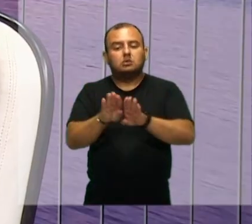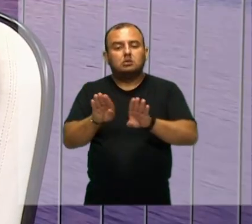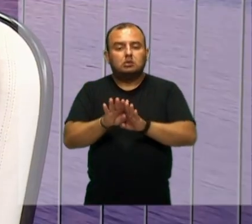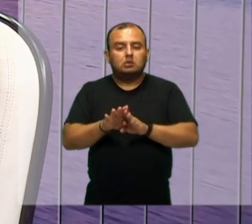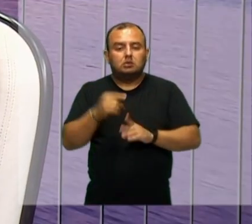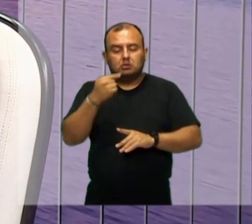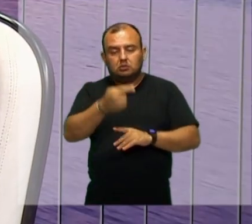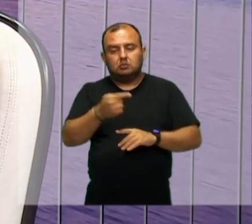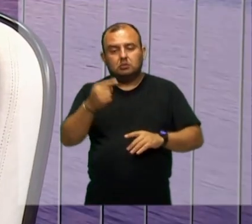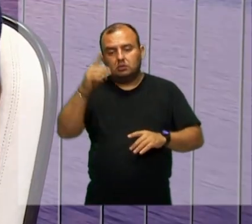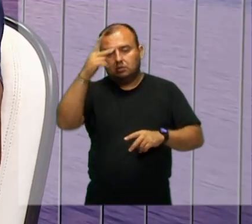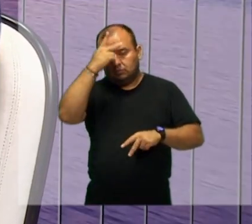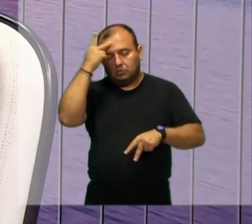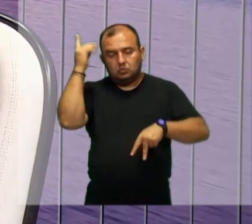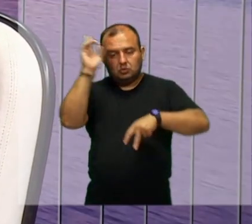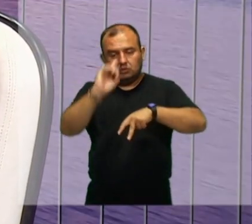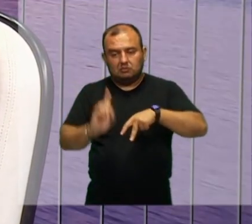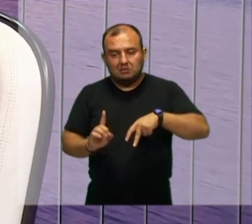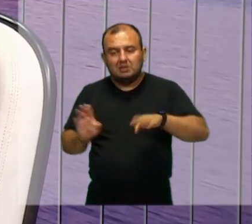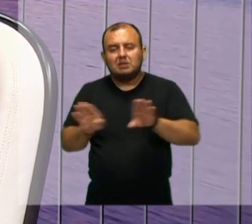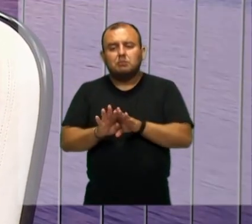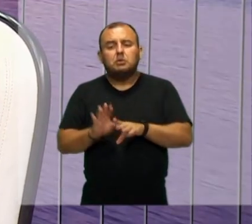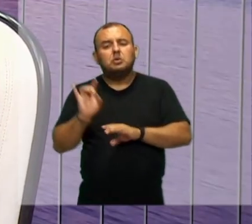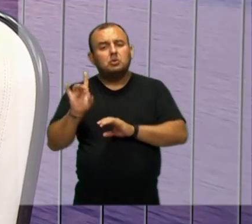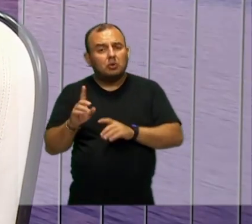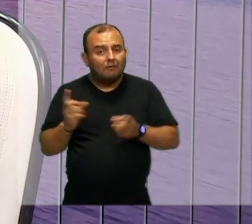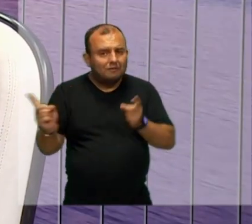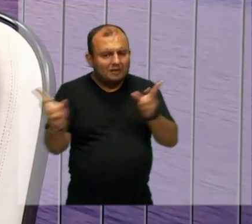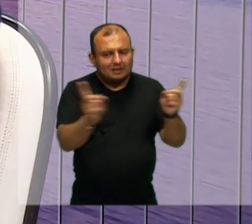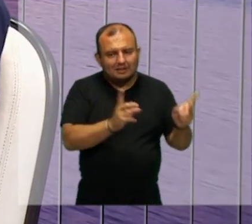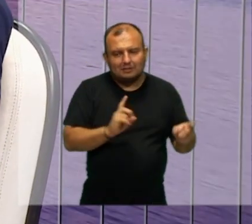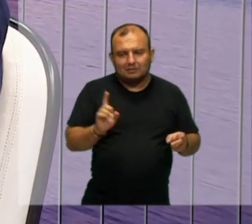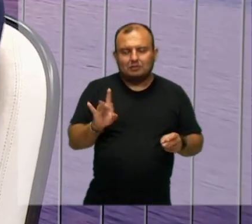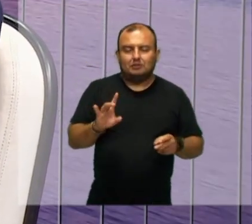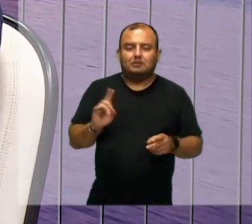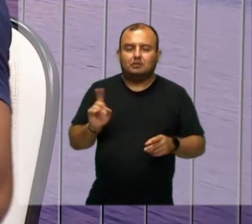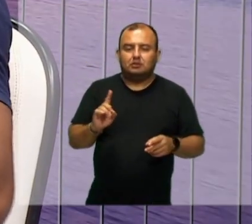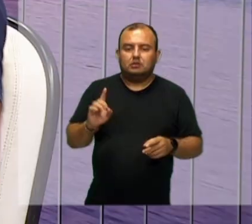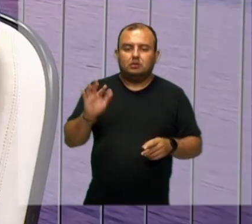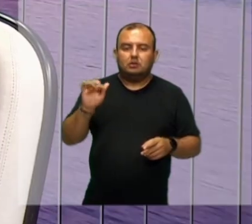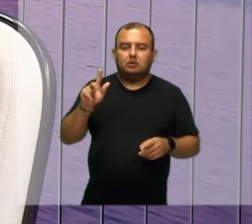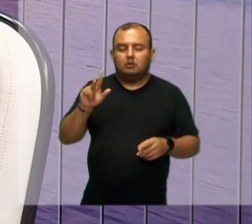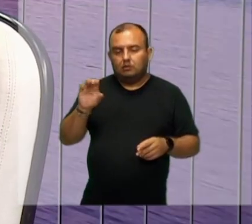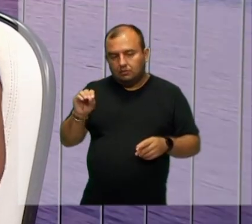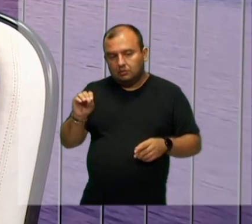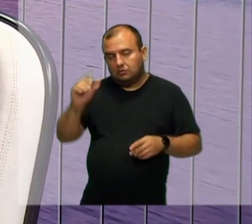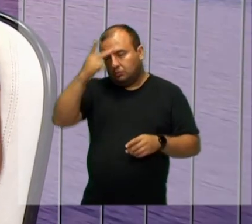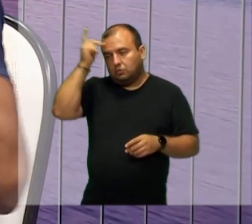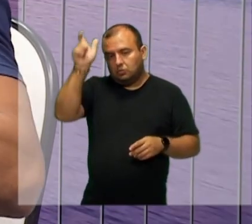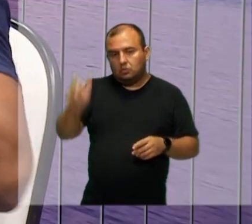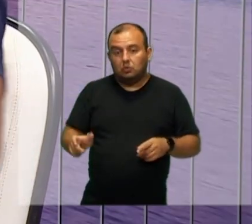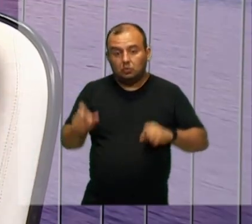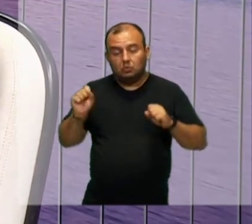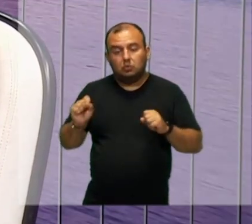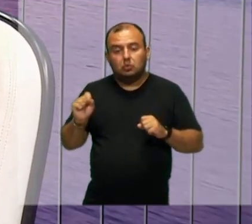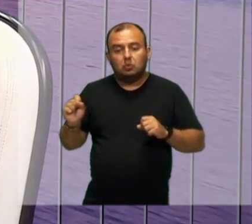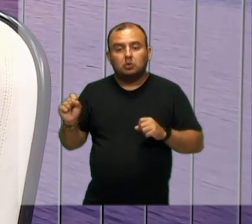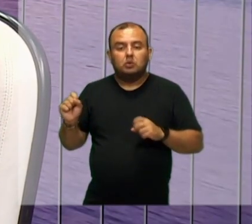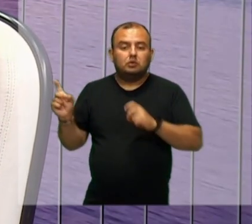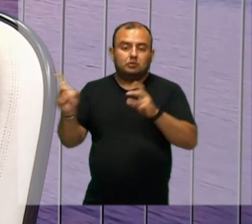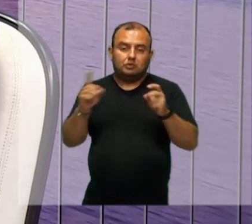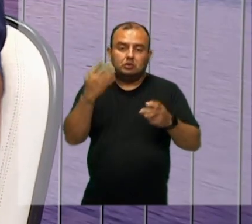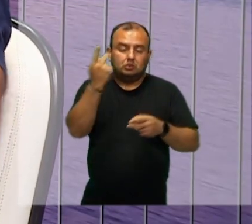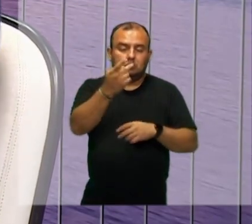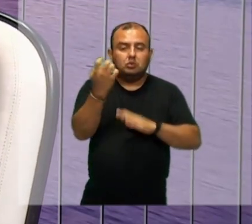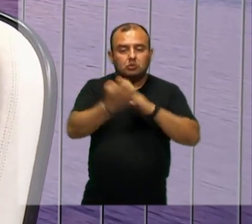através da pessoa com deficiência, muito além do que as vendas, por exemplo, assim. O Flávio Reites, como um indivíduo, pode ser que não venda lá na tua